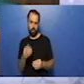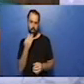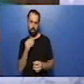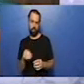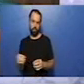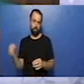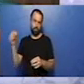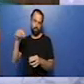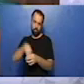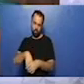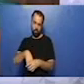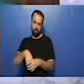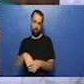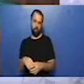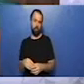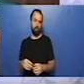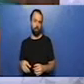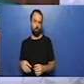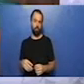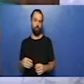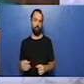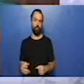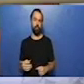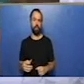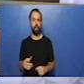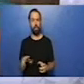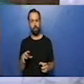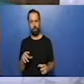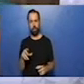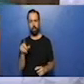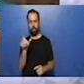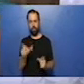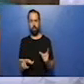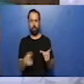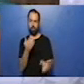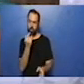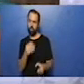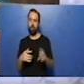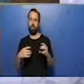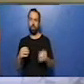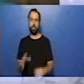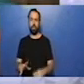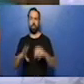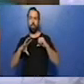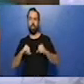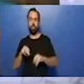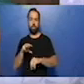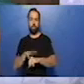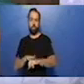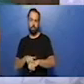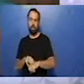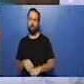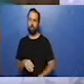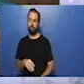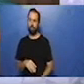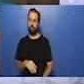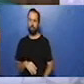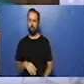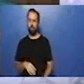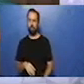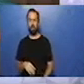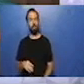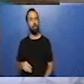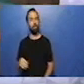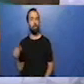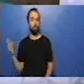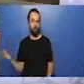e ali ser uma fonte de contaminação para as pessoas que virem a comer esse alimento. Agora, quanto à malária